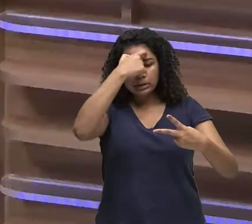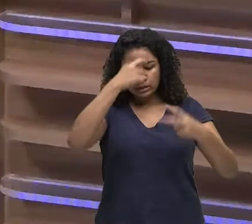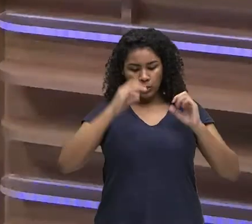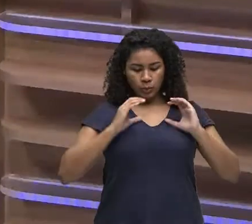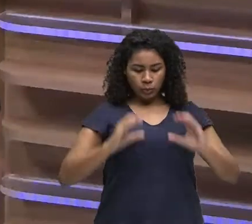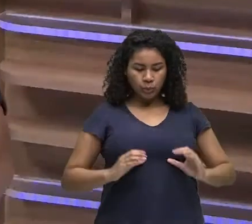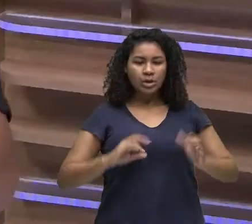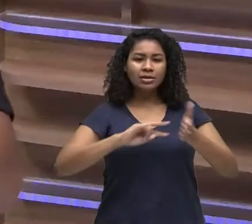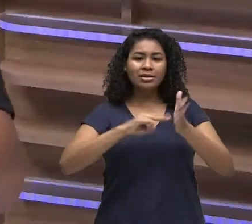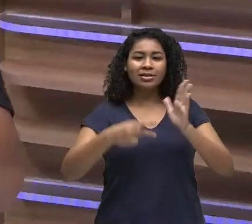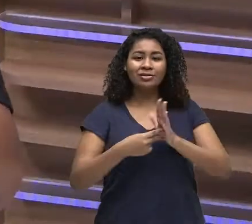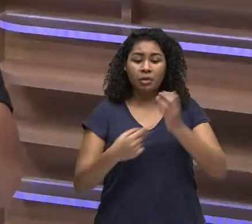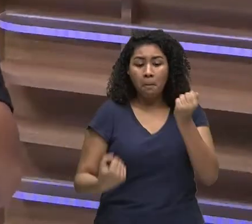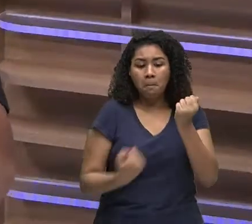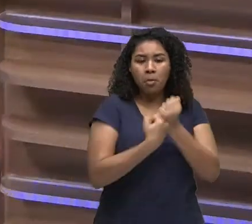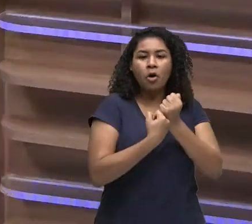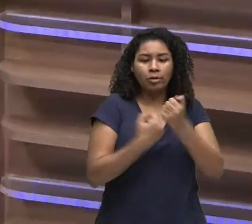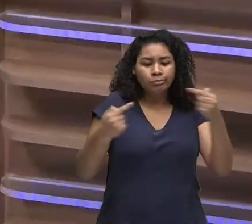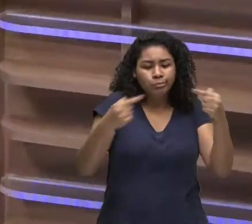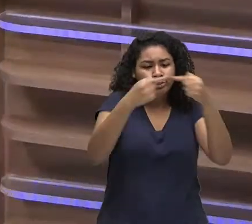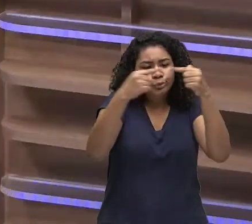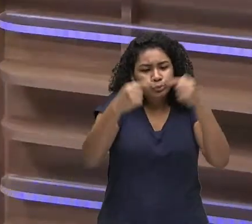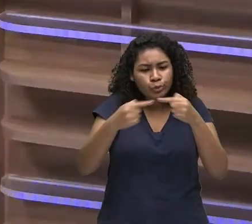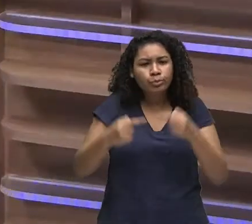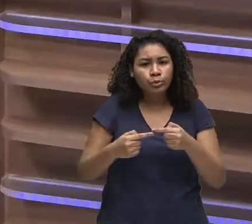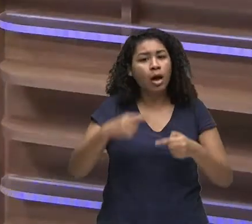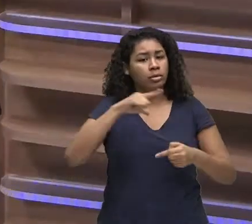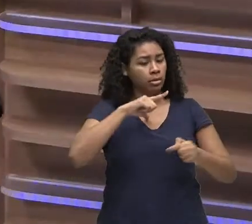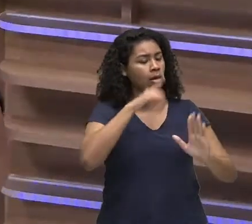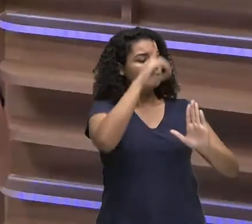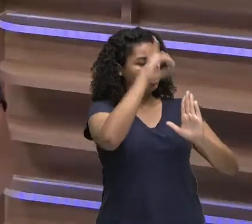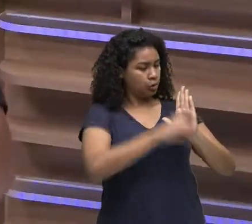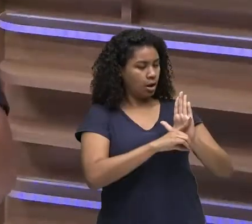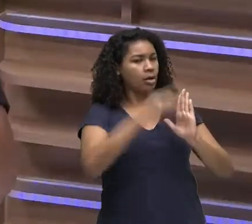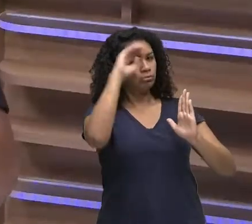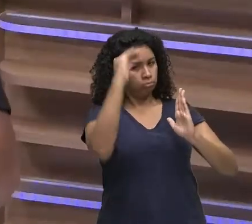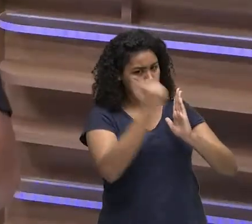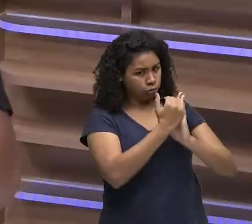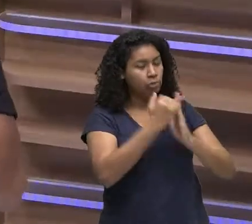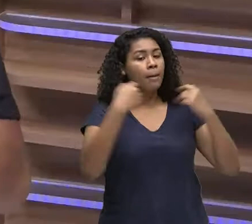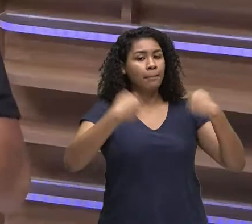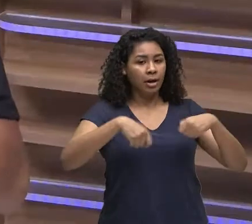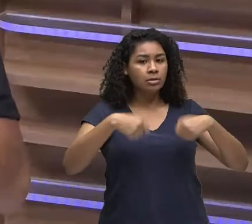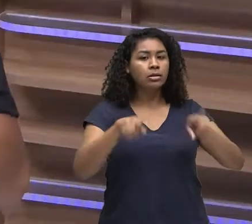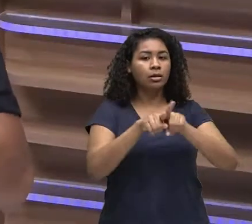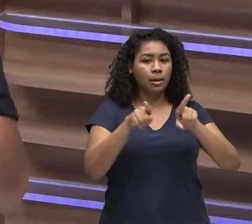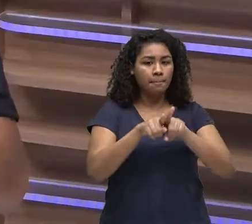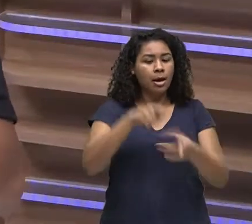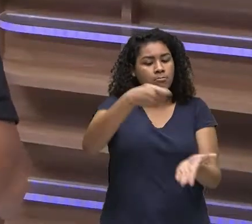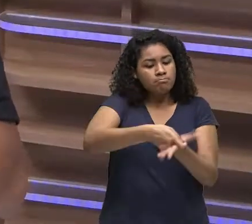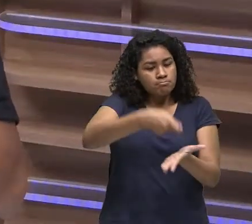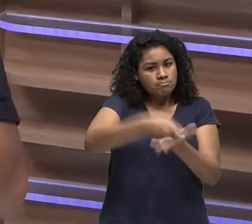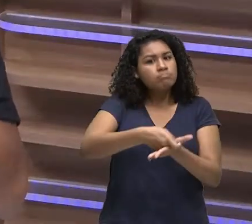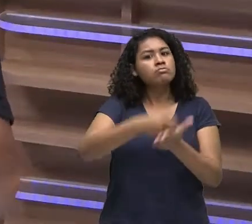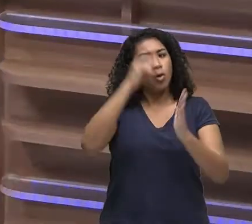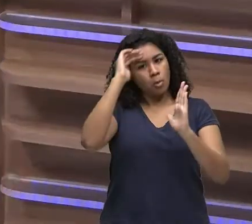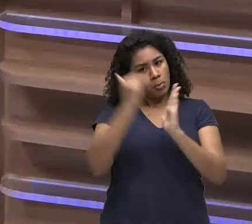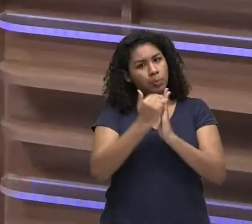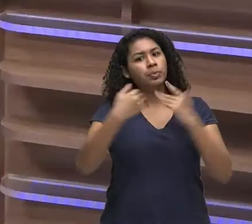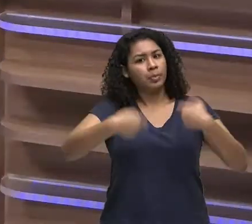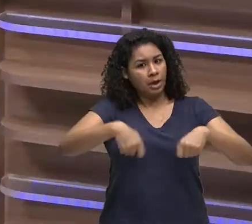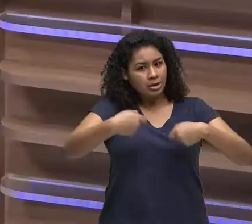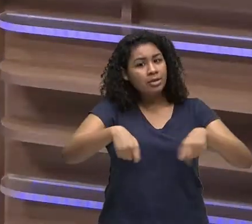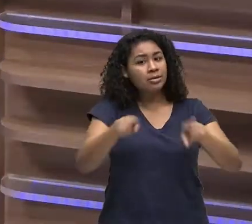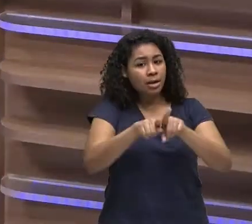tenho direitos, eu tenho deveres, eu estou inserido naquele contexto e eu preciso cumprir esses direitos e esses deveres. E aí,